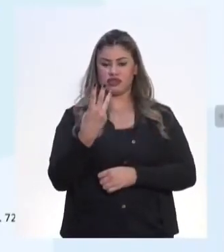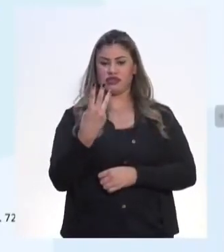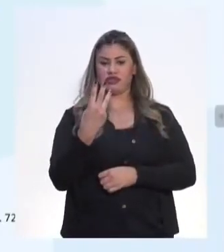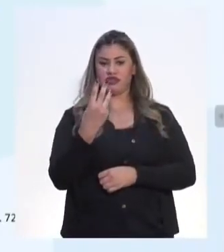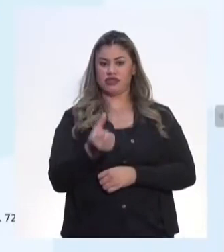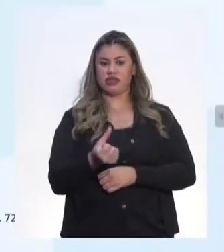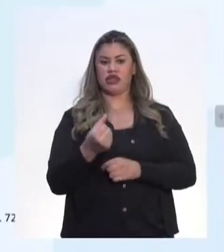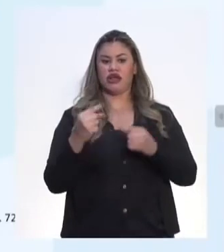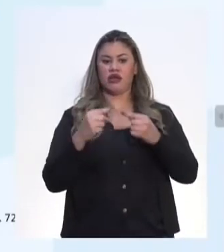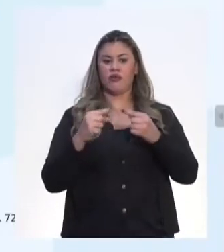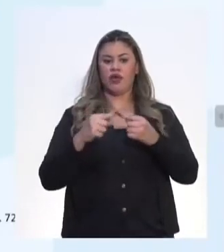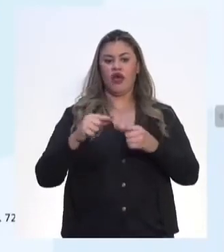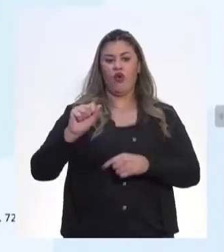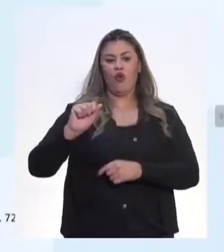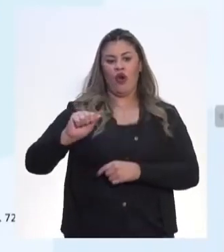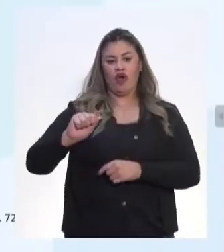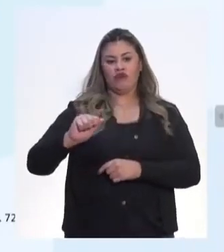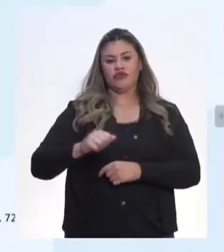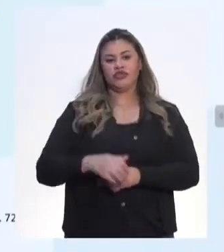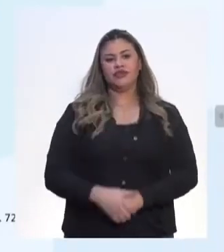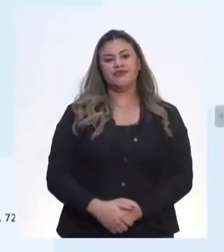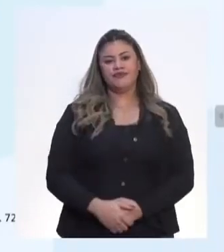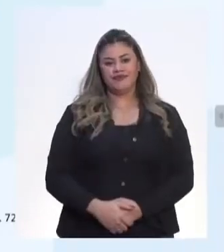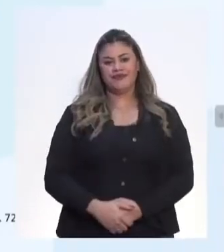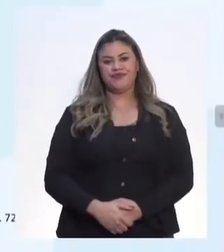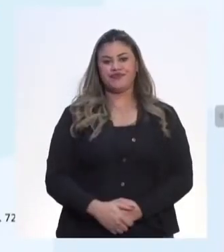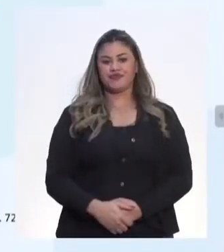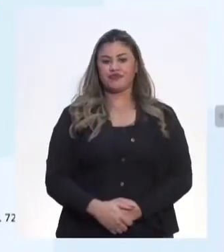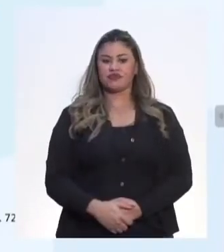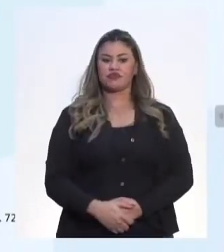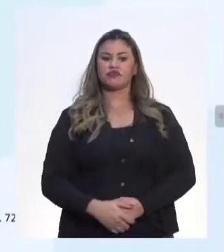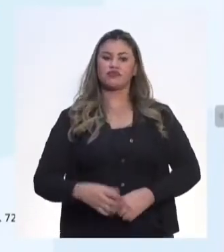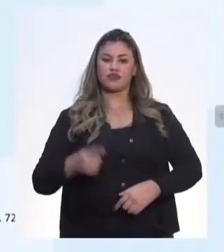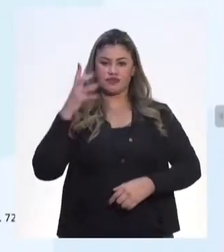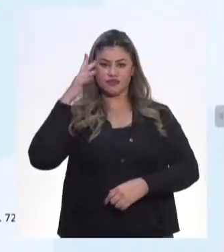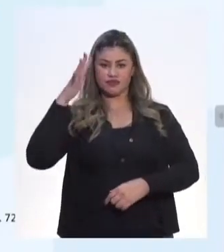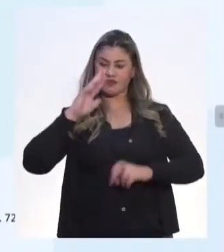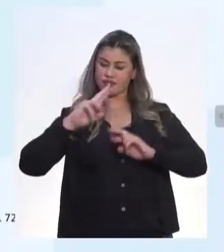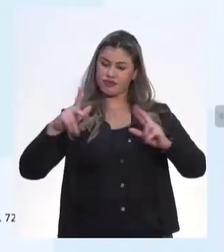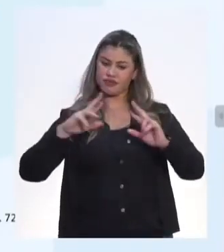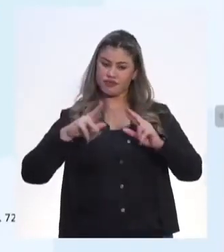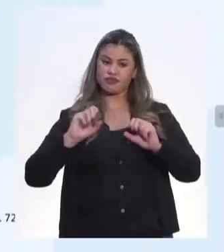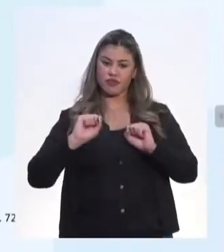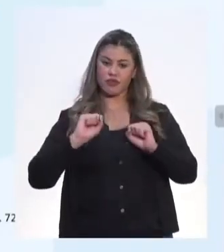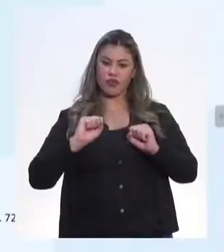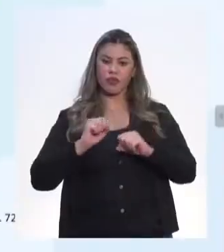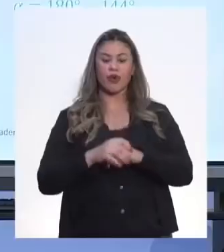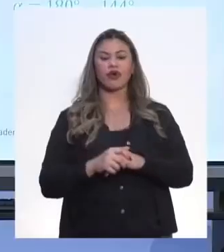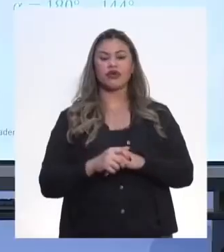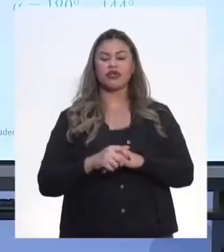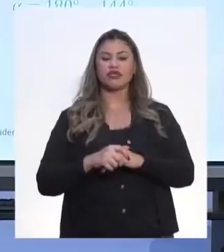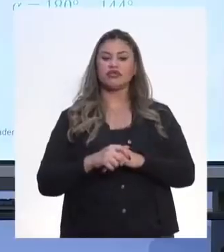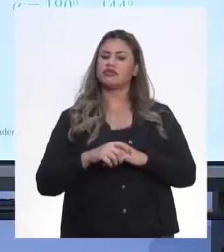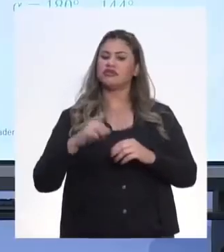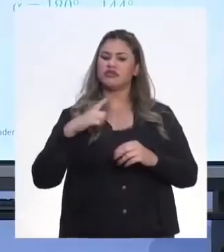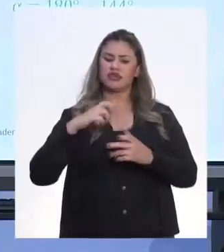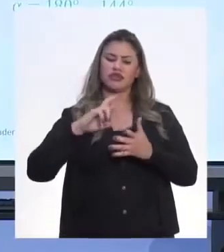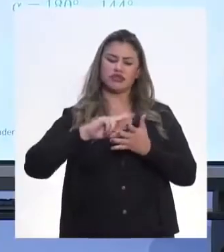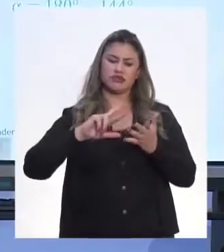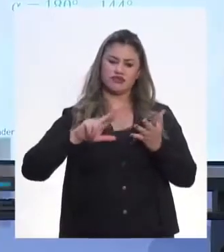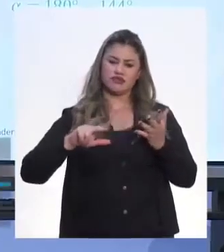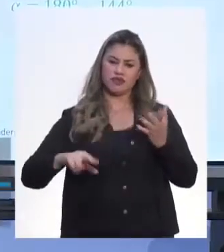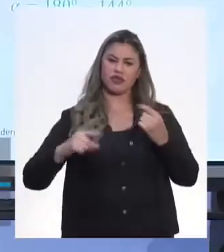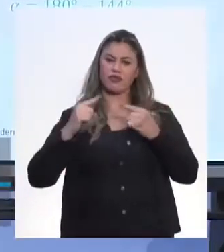o alfa aqui. Então, essa é uma outra forma de eu poder também pensar, né, Ale? Exatamente. Posso pensar de N formas aí